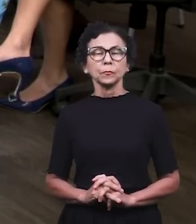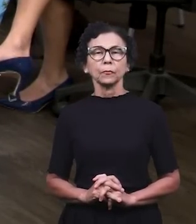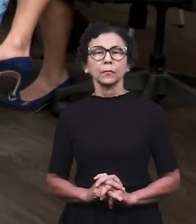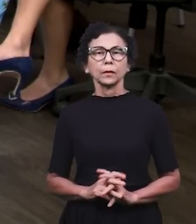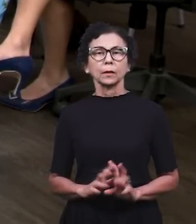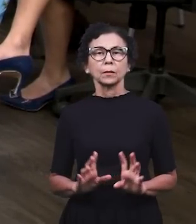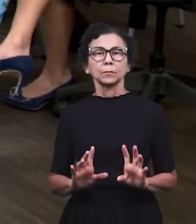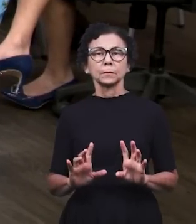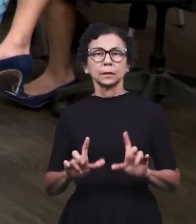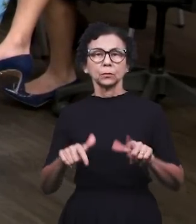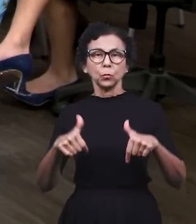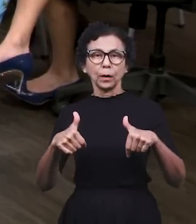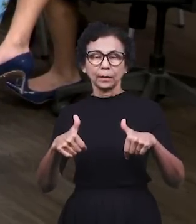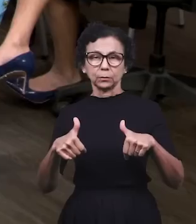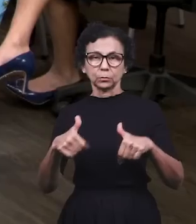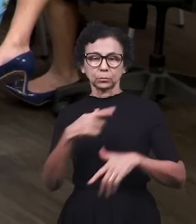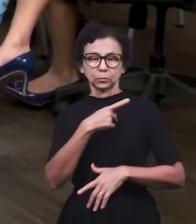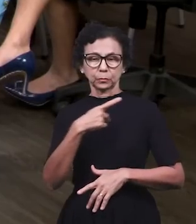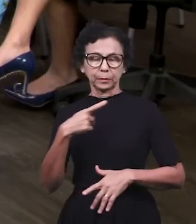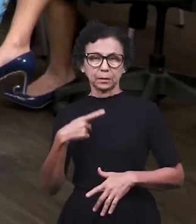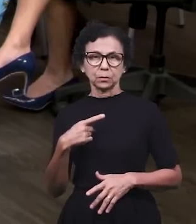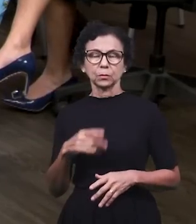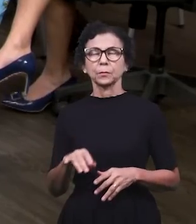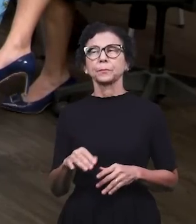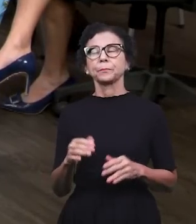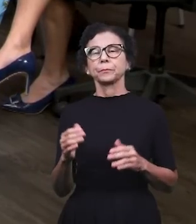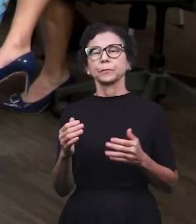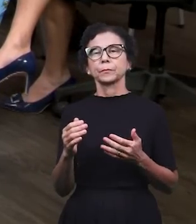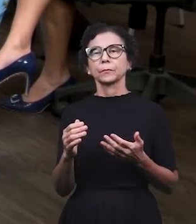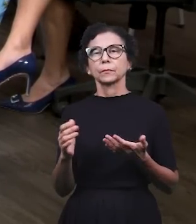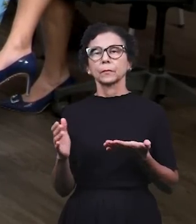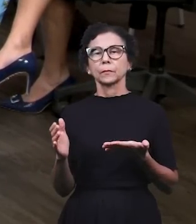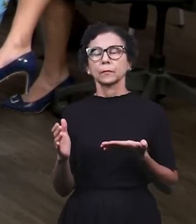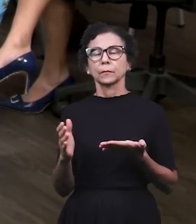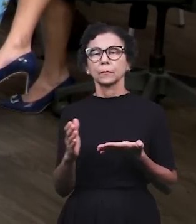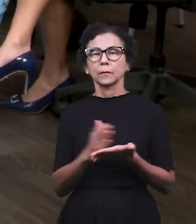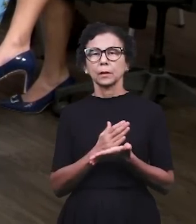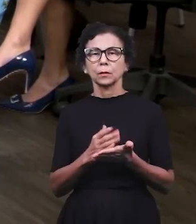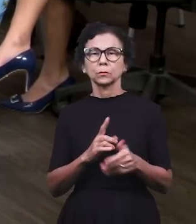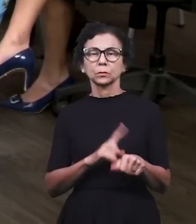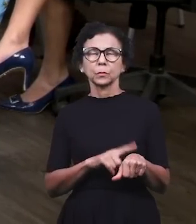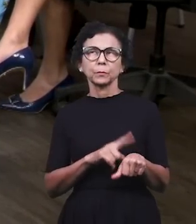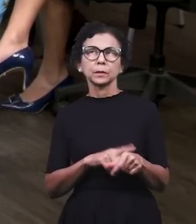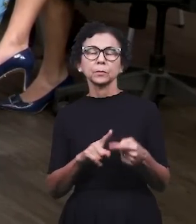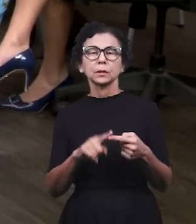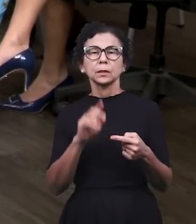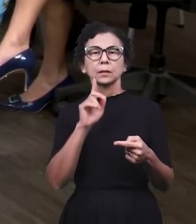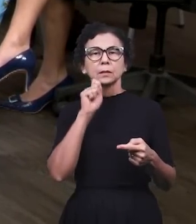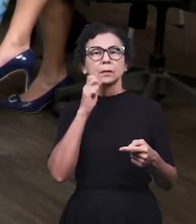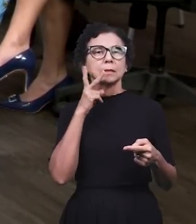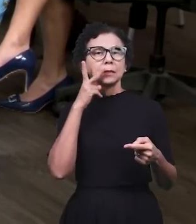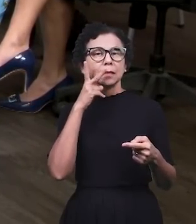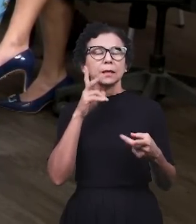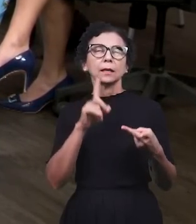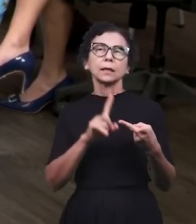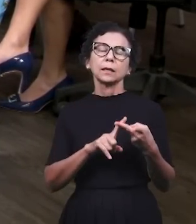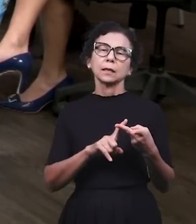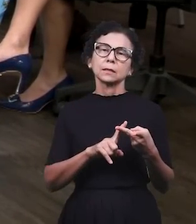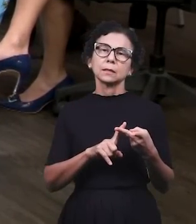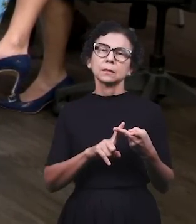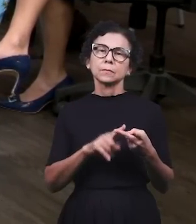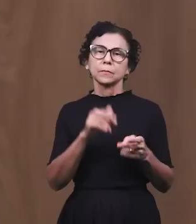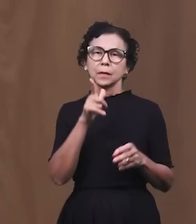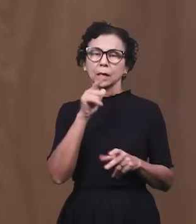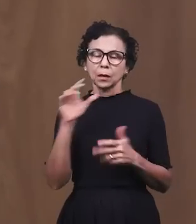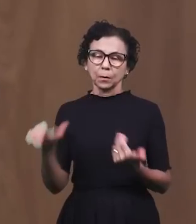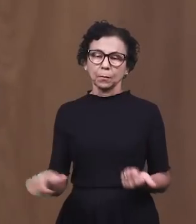pastoral, por exemplo, o batismo, a distribuição de ceia, a bênção apostólica, todos isso são